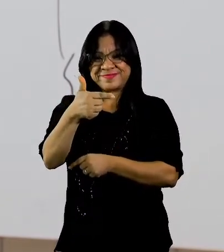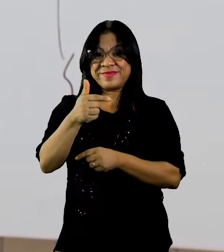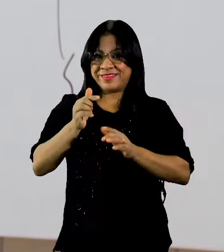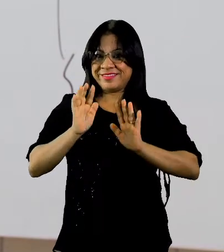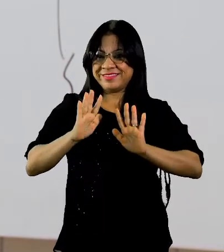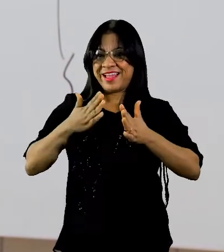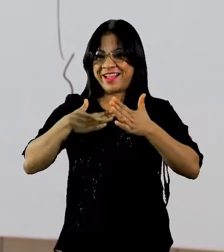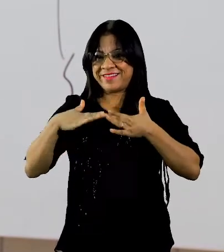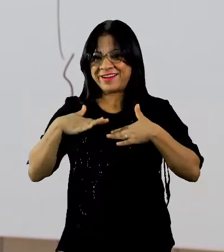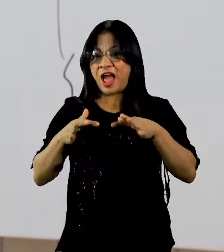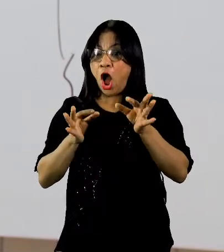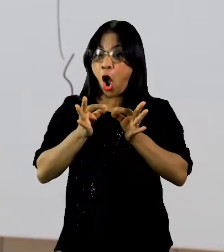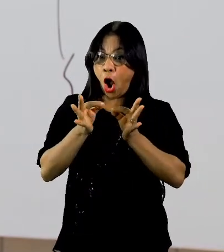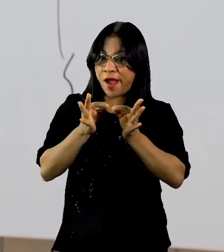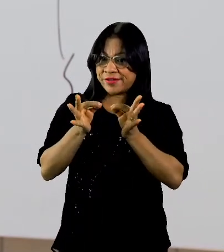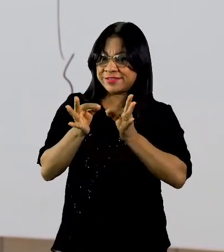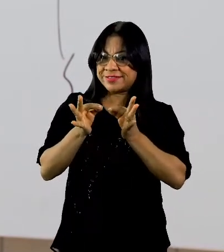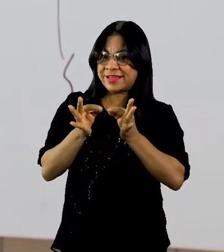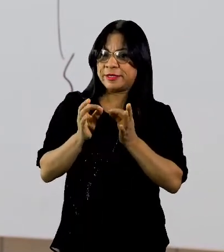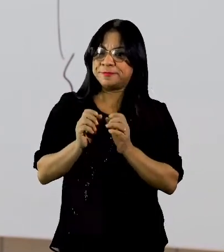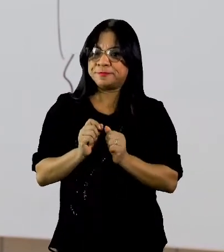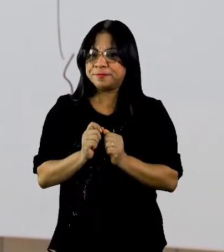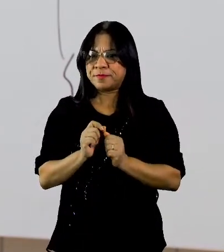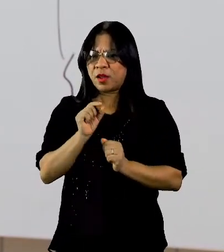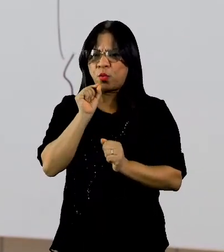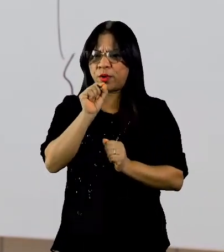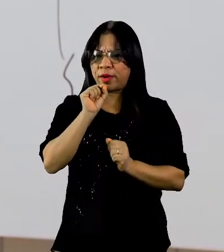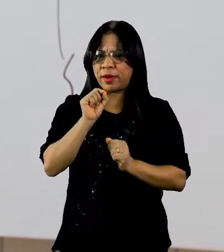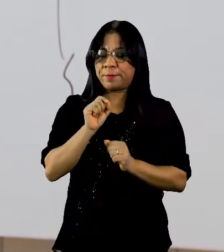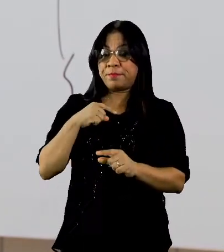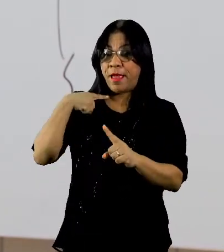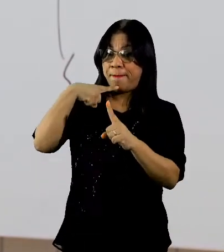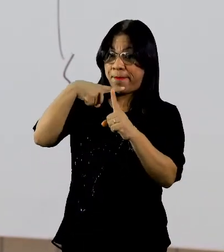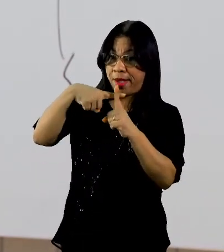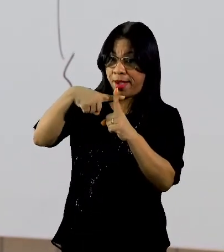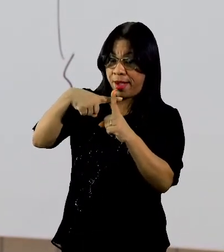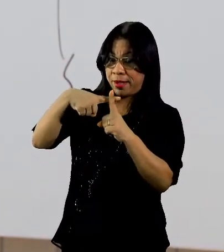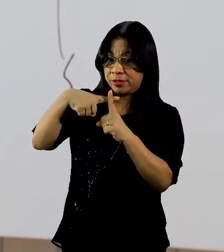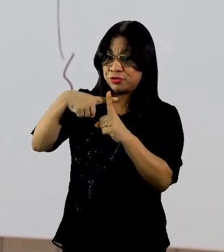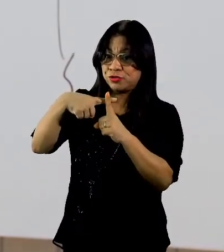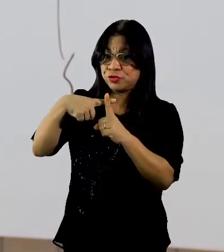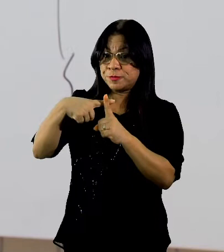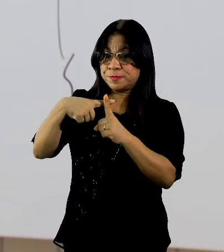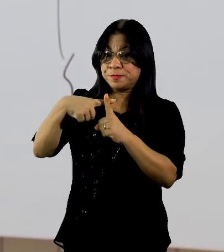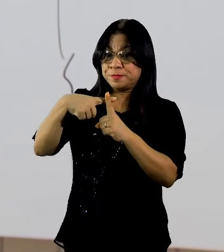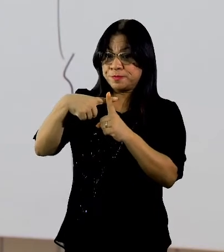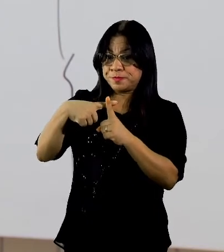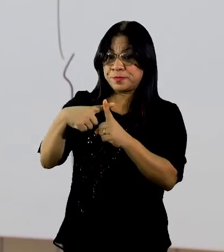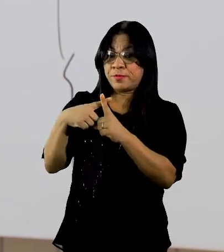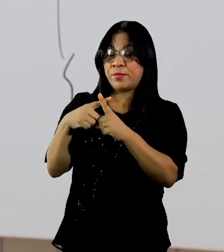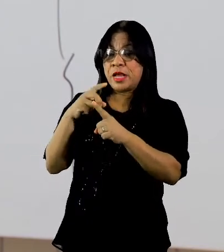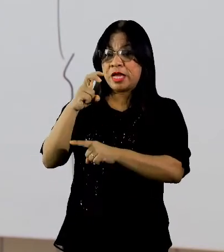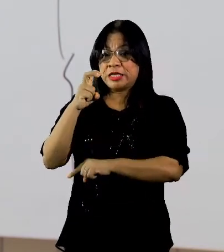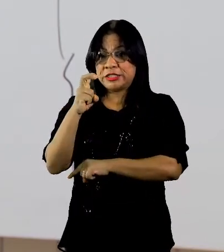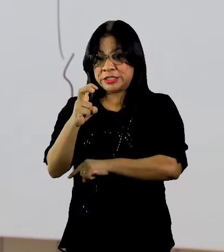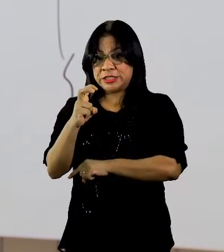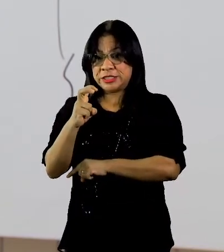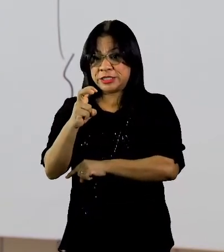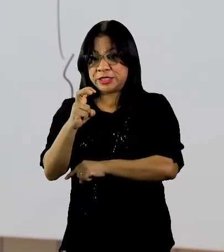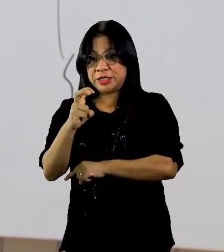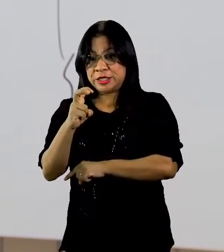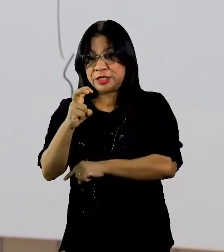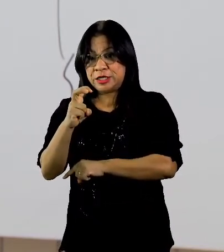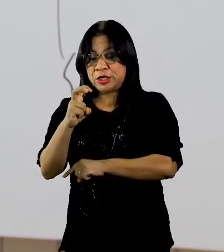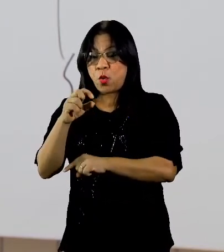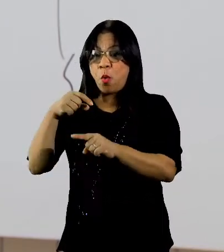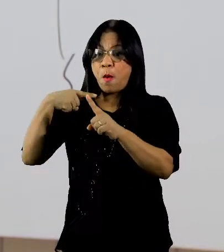reorganizar agora com os outros termos. Mais, e eu pego o primeiro coeficiente. 5